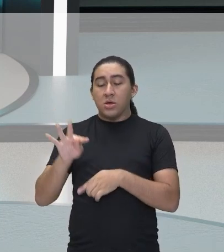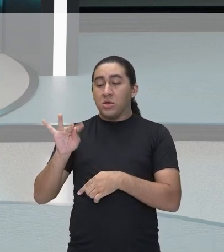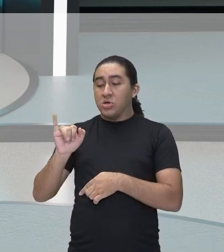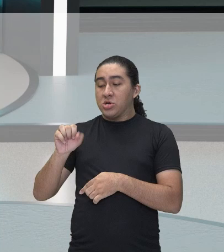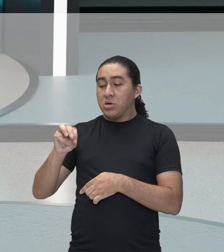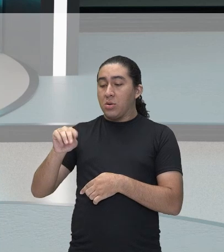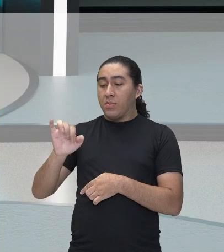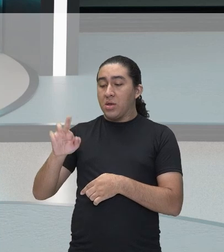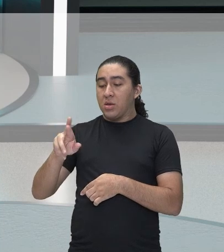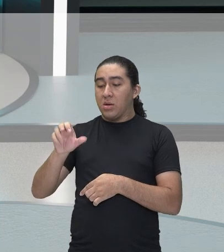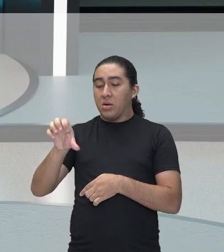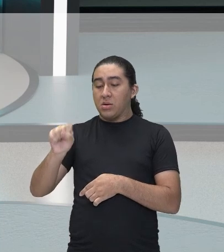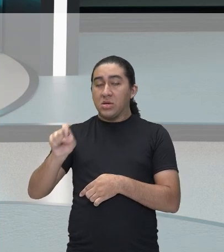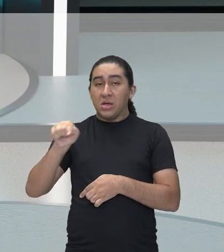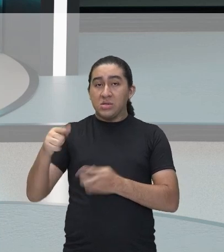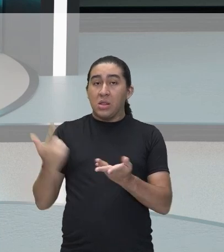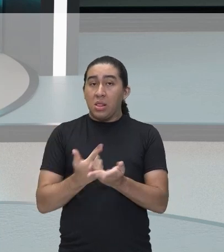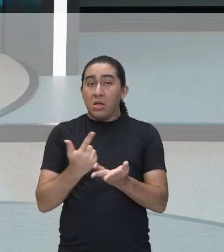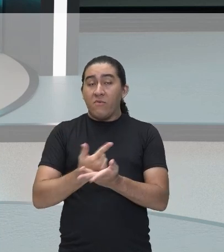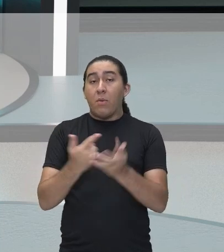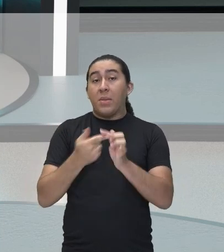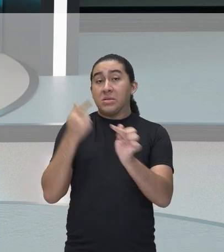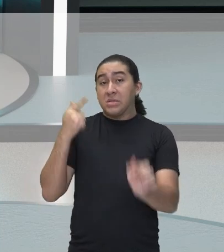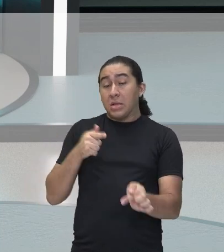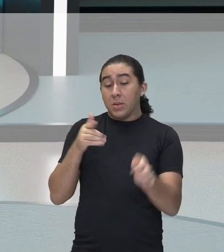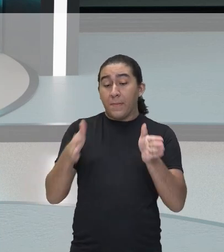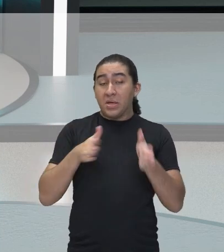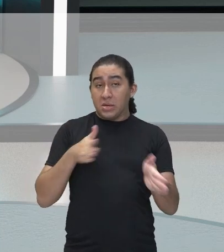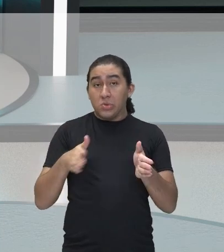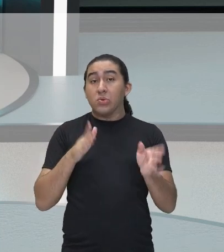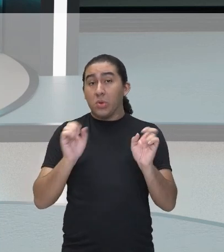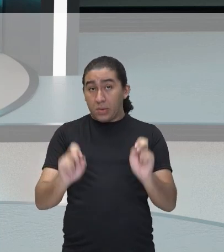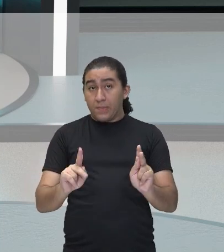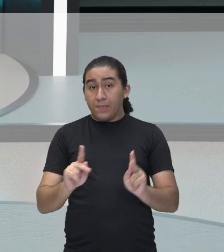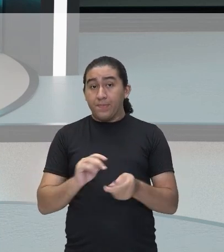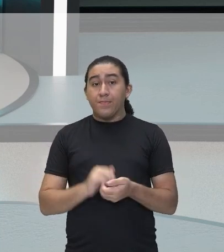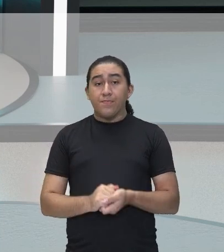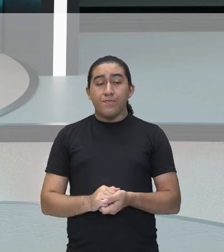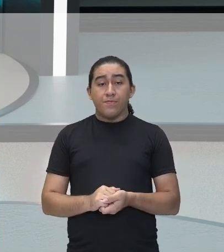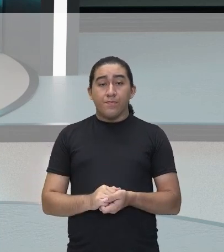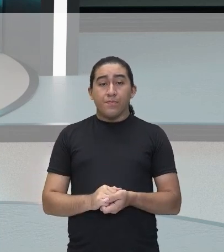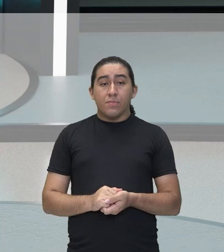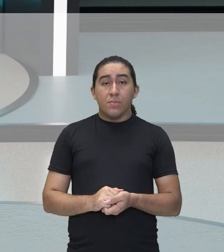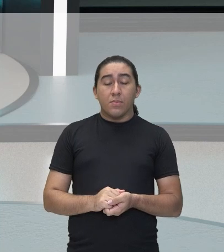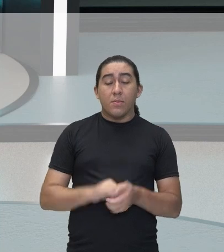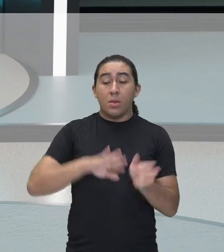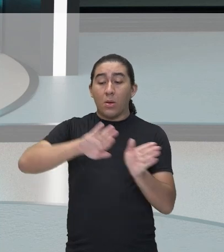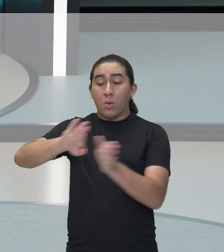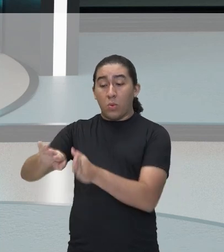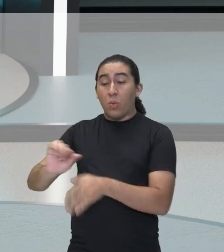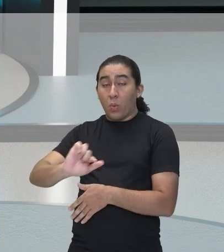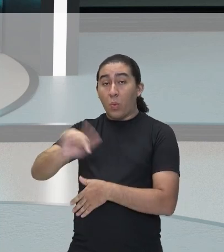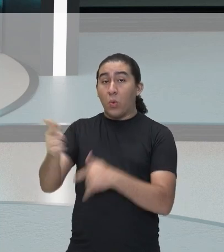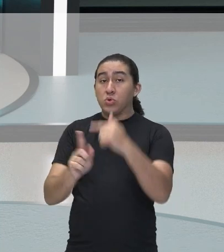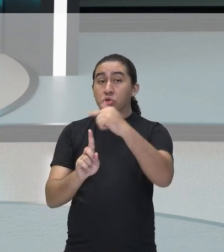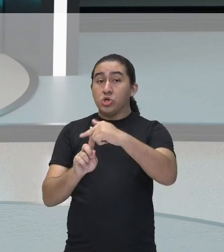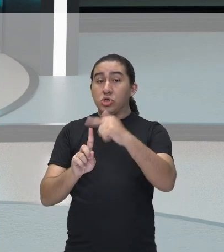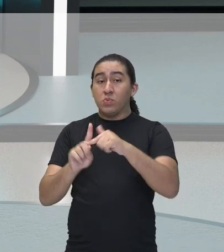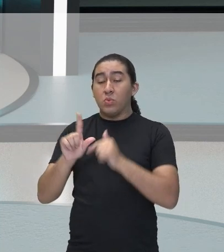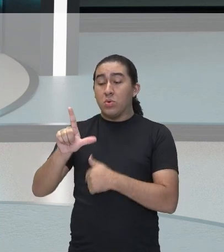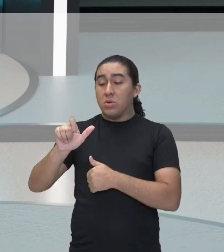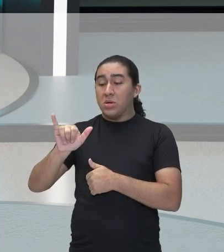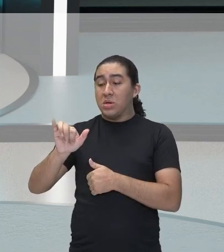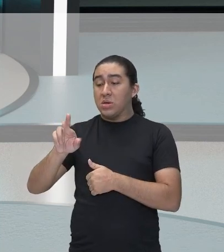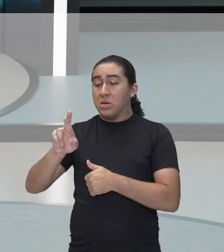na épica, porque a épica conta uma história, né? Na lírica, o que é que ele traz na lírica?